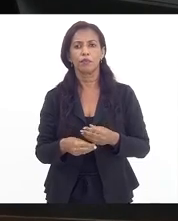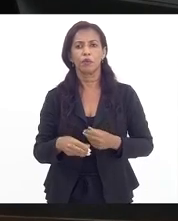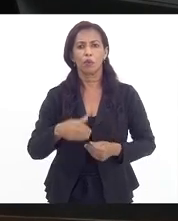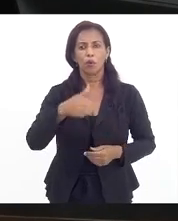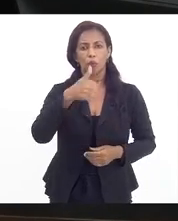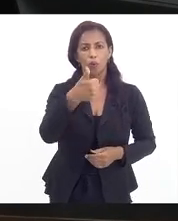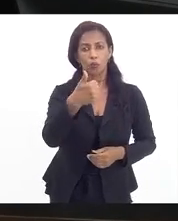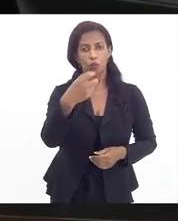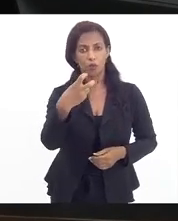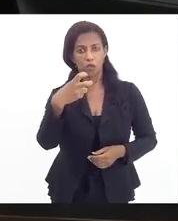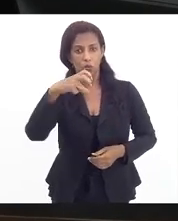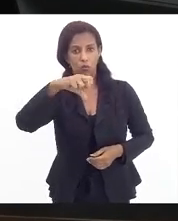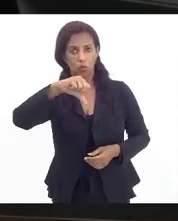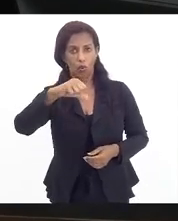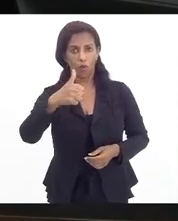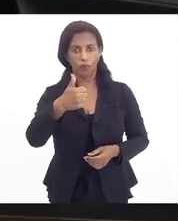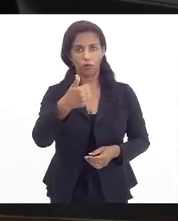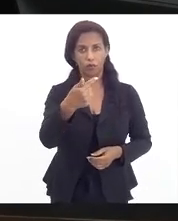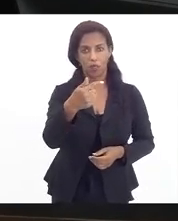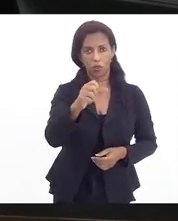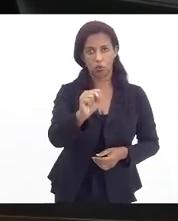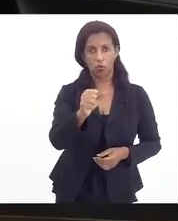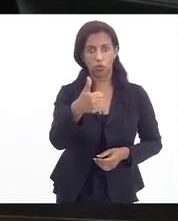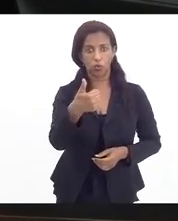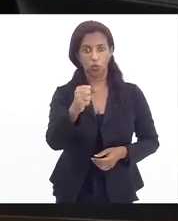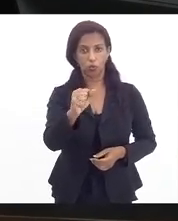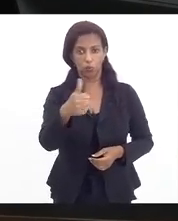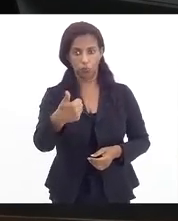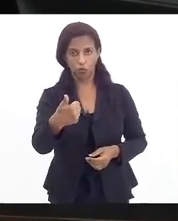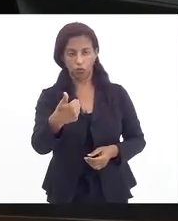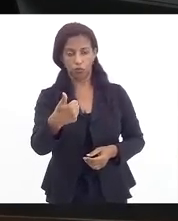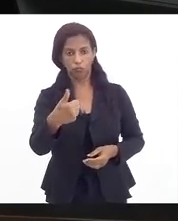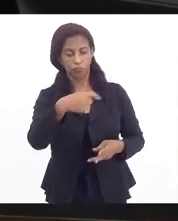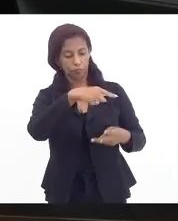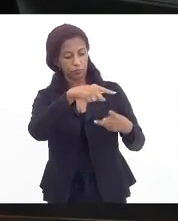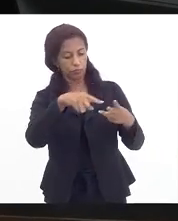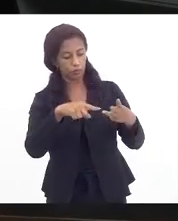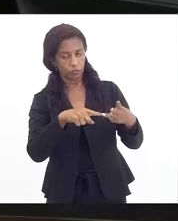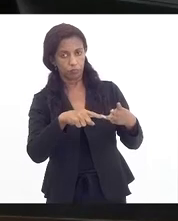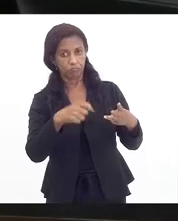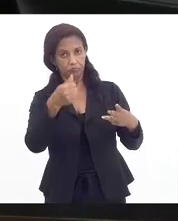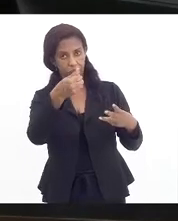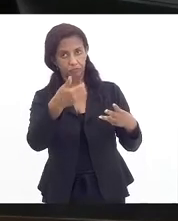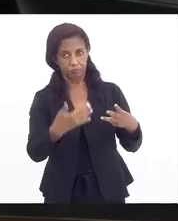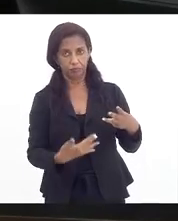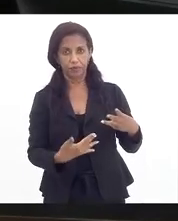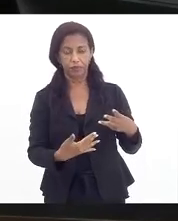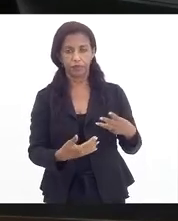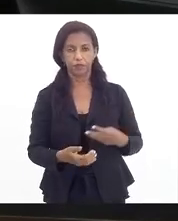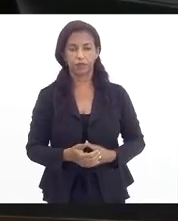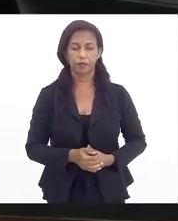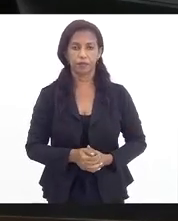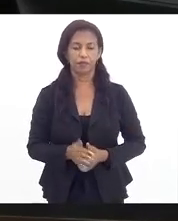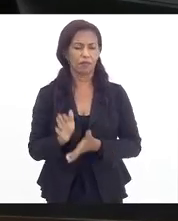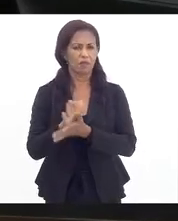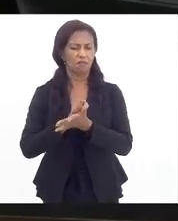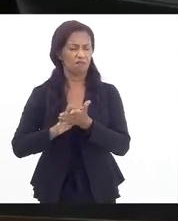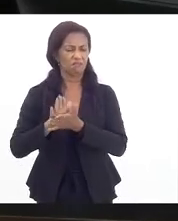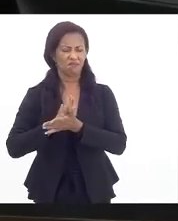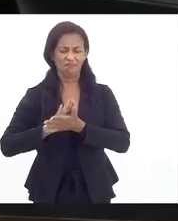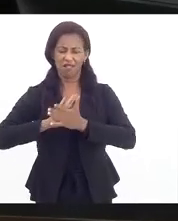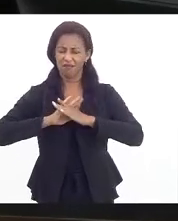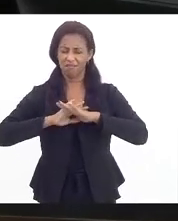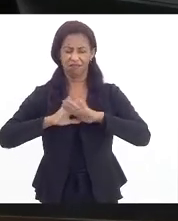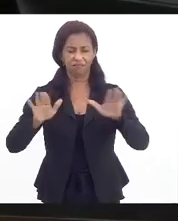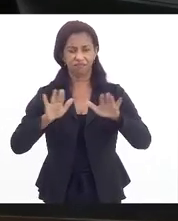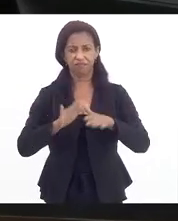115 9178 e 181 definem e nada além